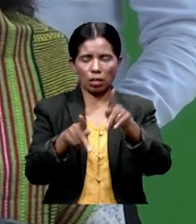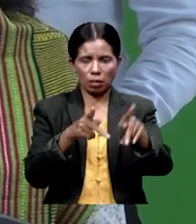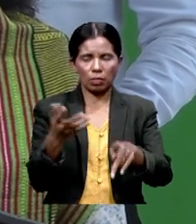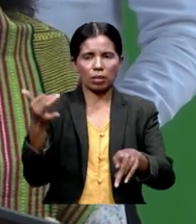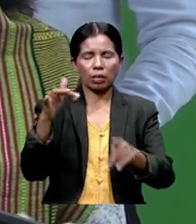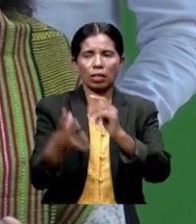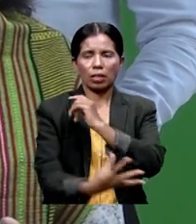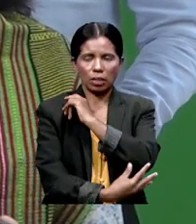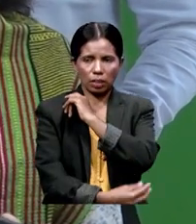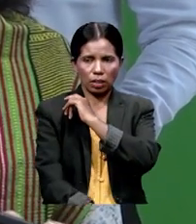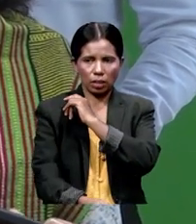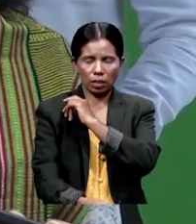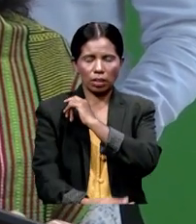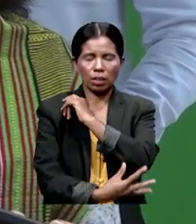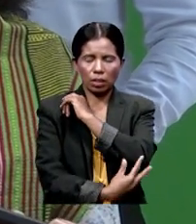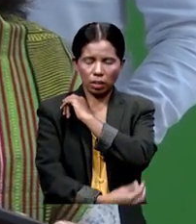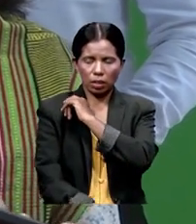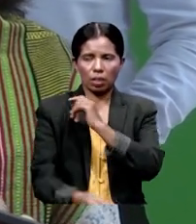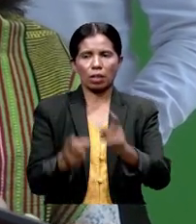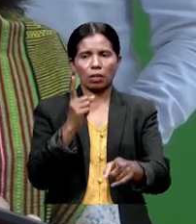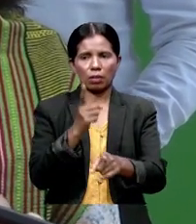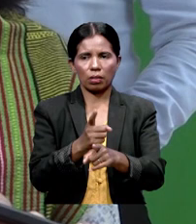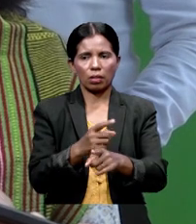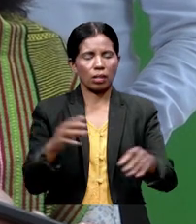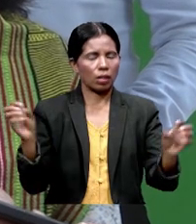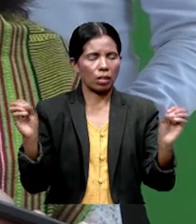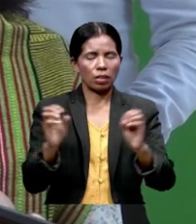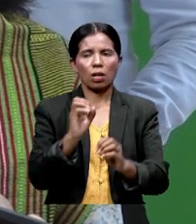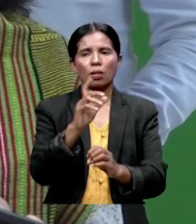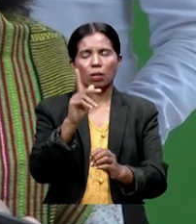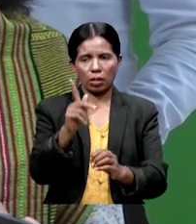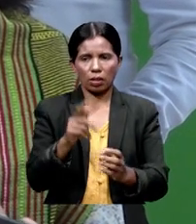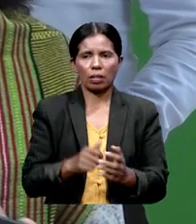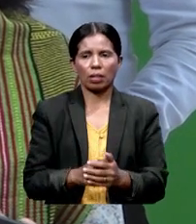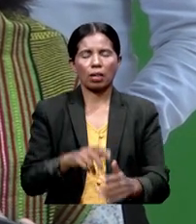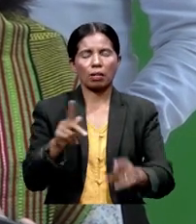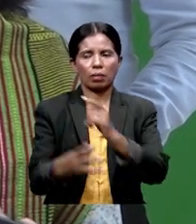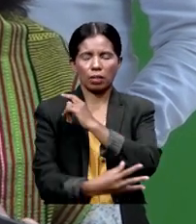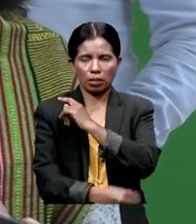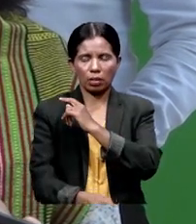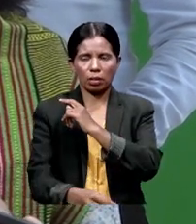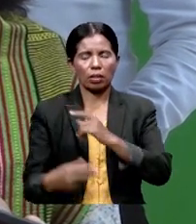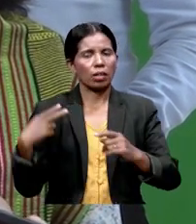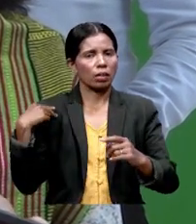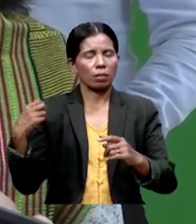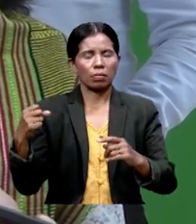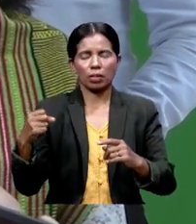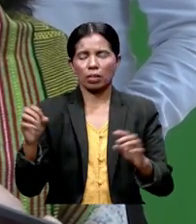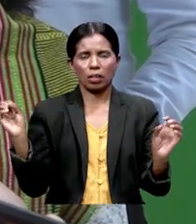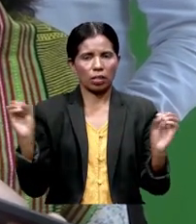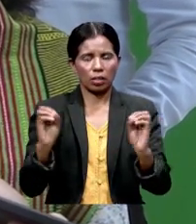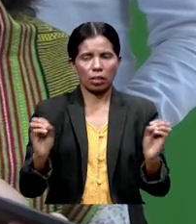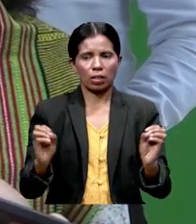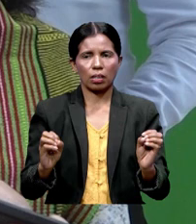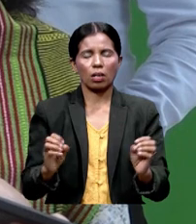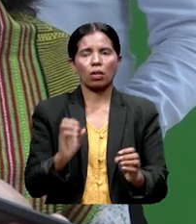está que dentro de muque e trava atrás. Né? La ia batida. É uma vez que é que beat like la